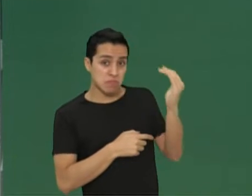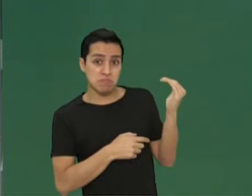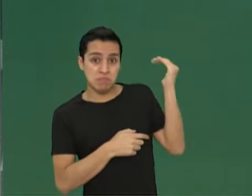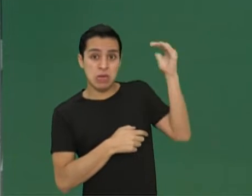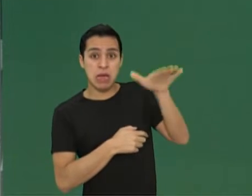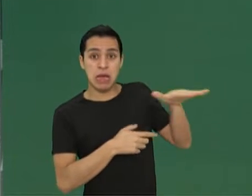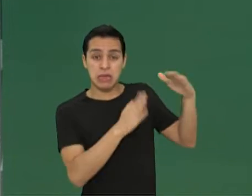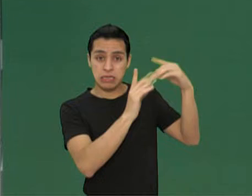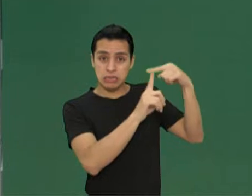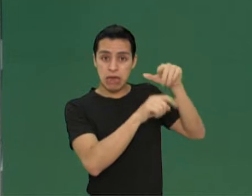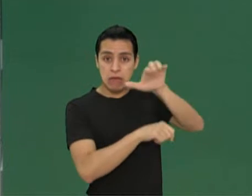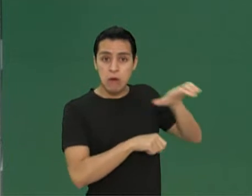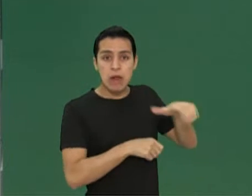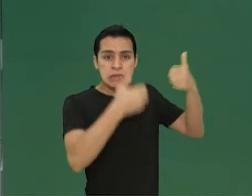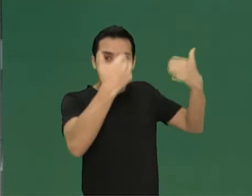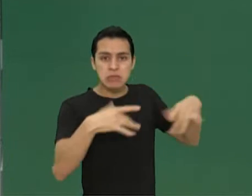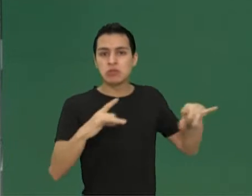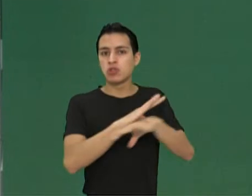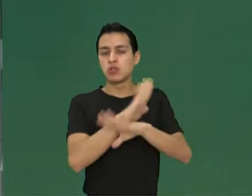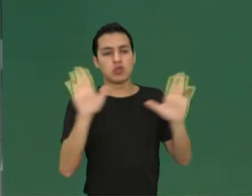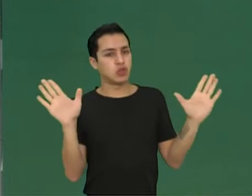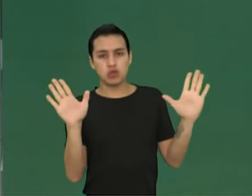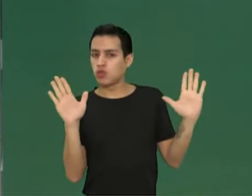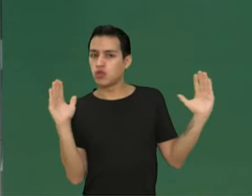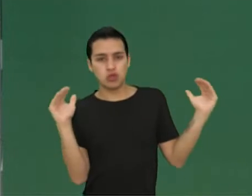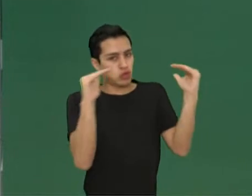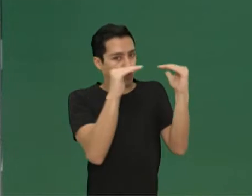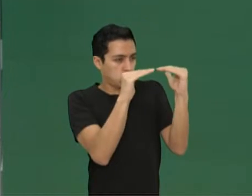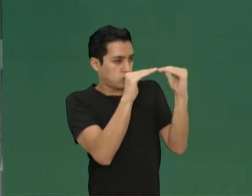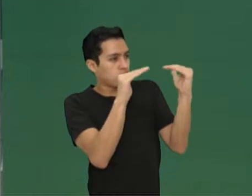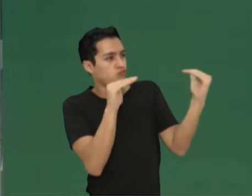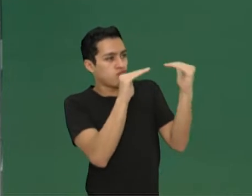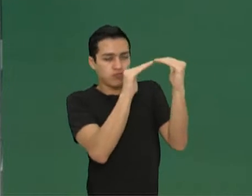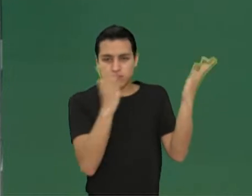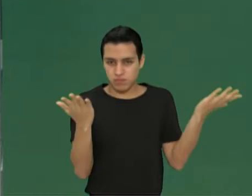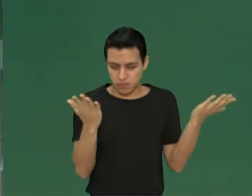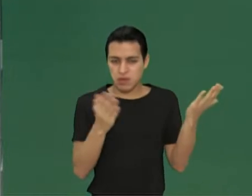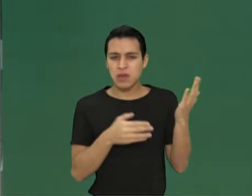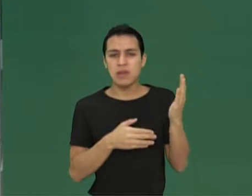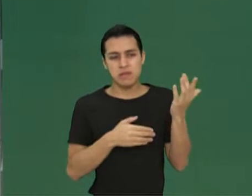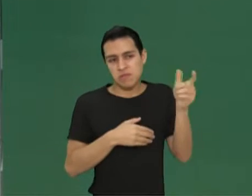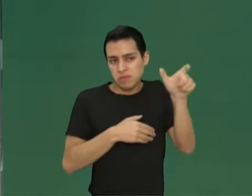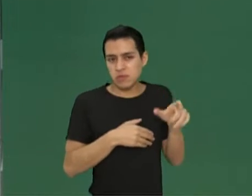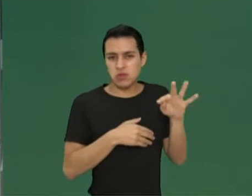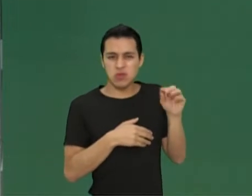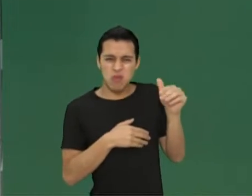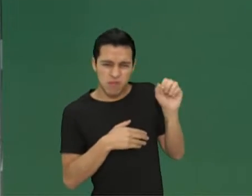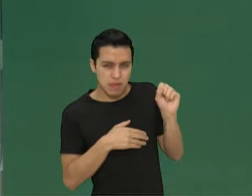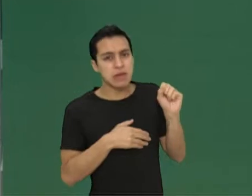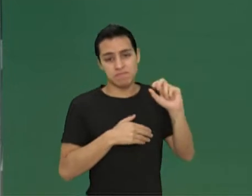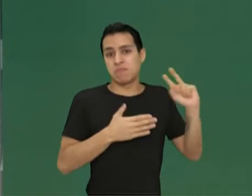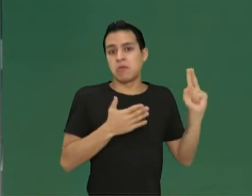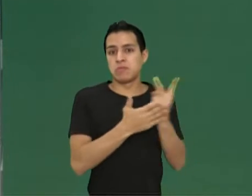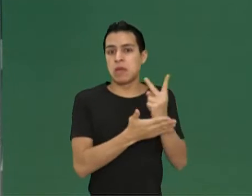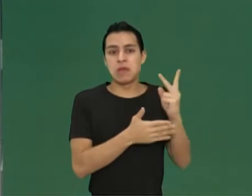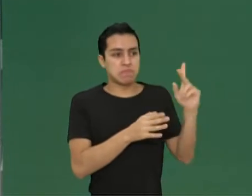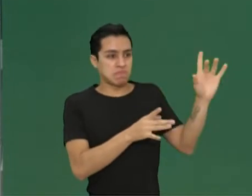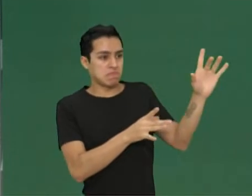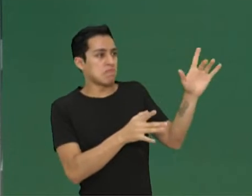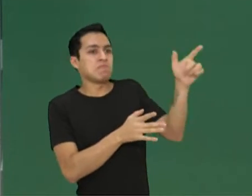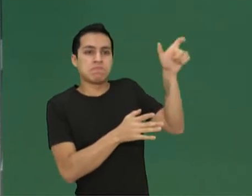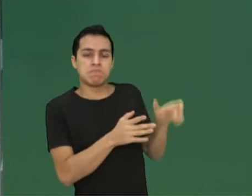acabou, não tem como discutir, tá? O próprio Tomás de Aquino, né, vai se tornar uma grande autoridade nesse período aí, tá? Então esse